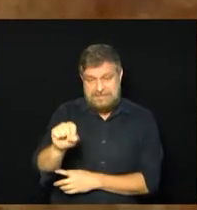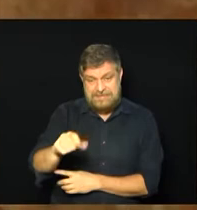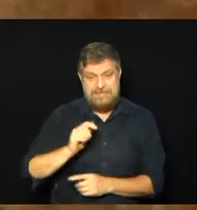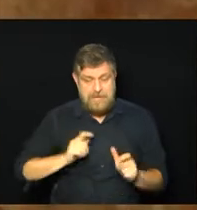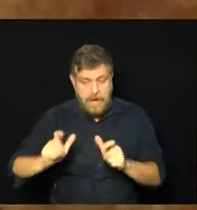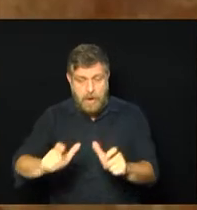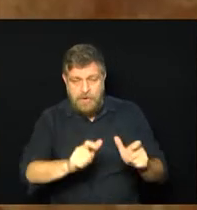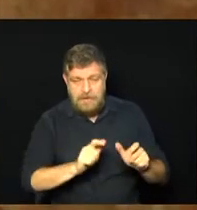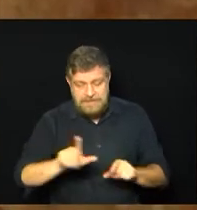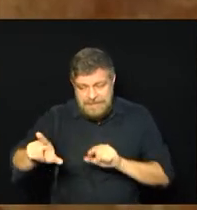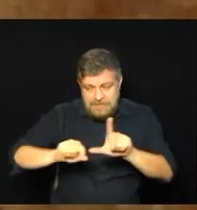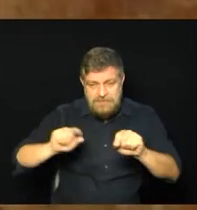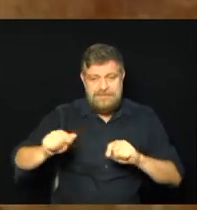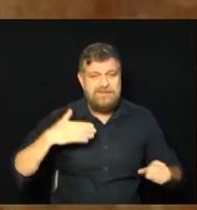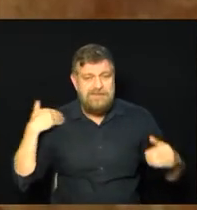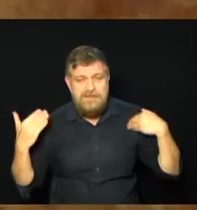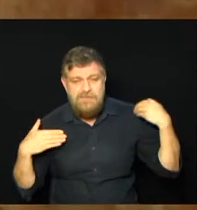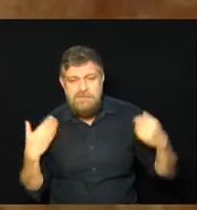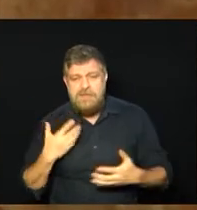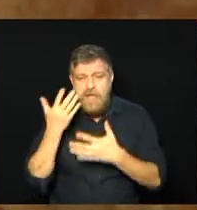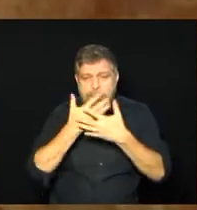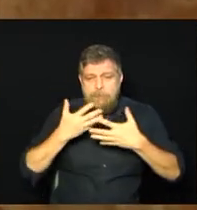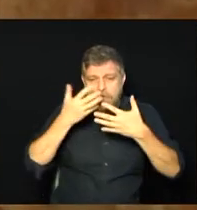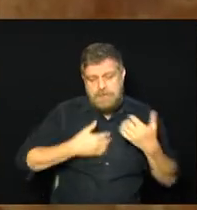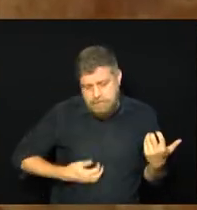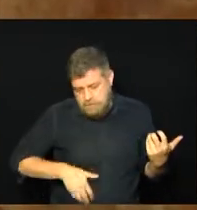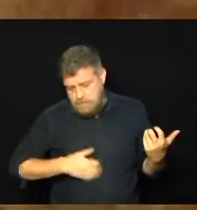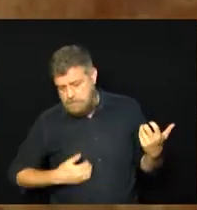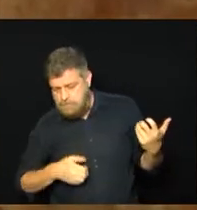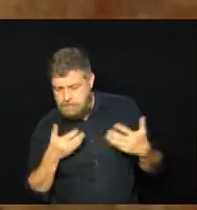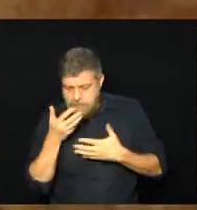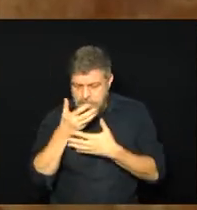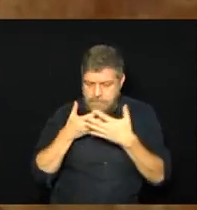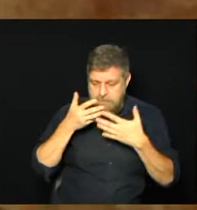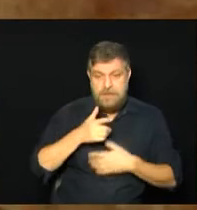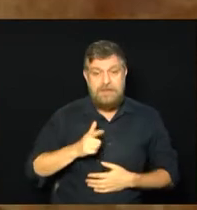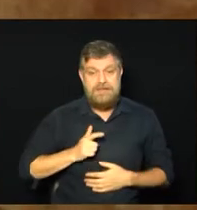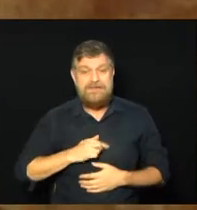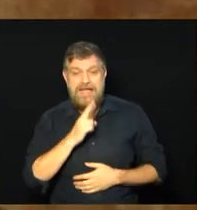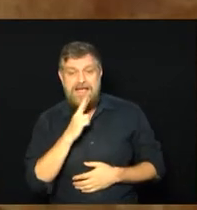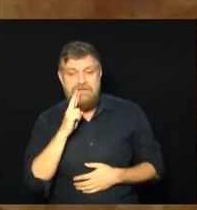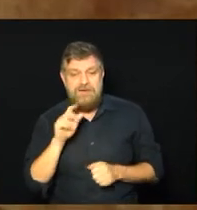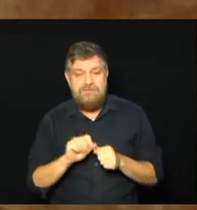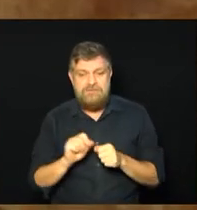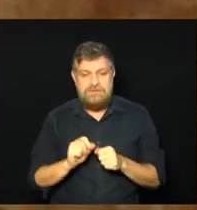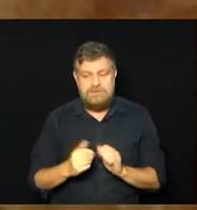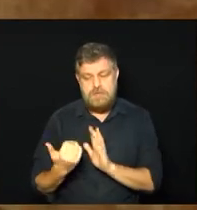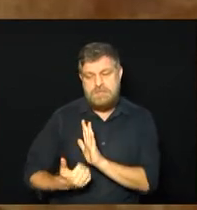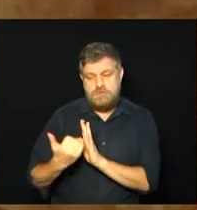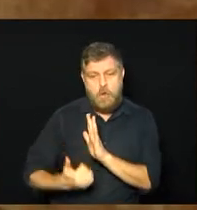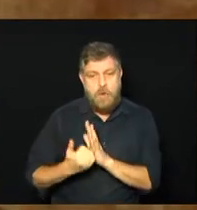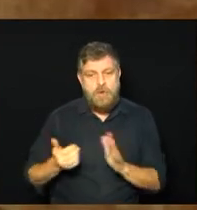que estão optando pelo lazer, pela atração musical. Tem muitos estabelecimentos que estão fazendo algum tipo de promoção ou algum tipo